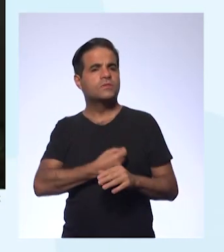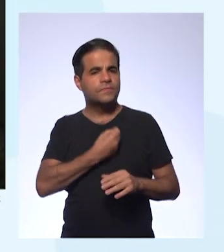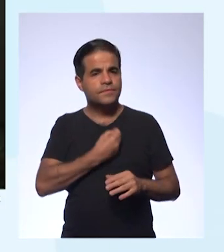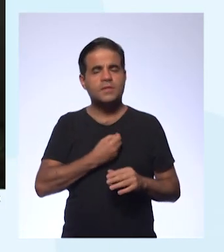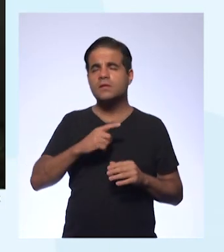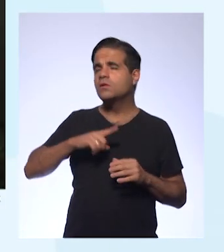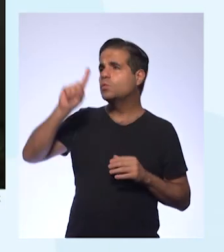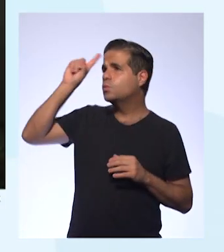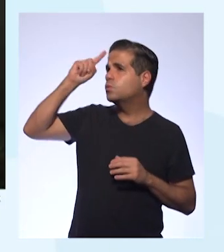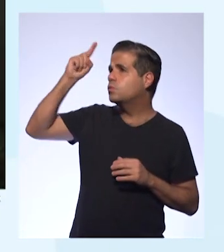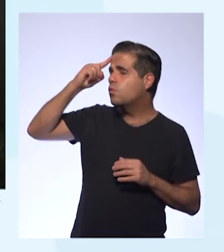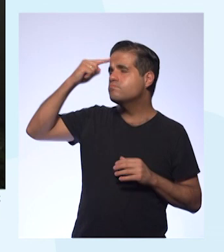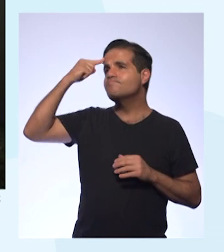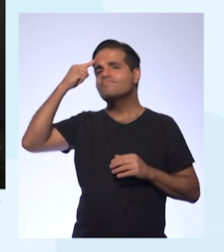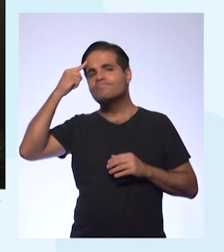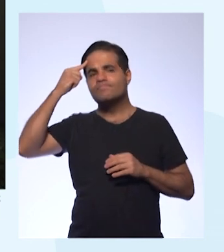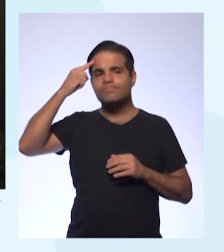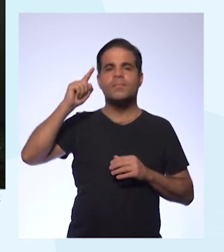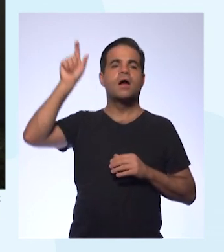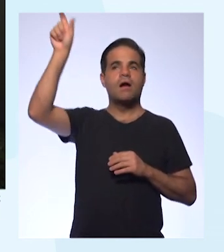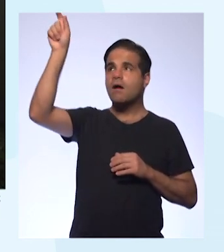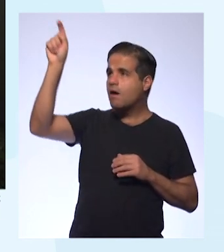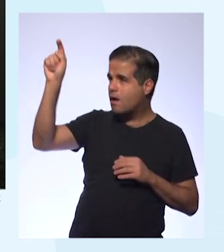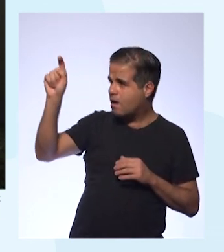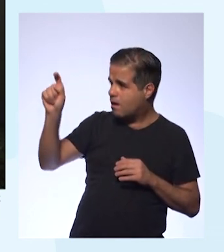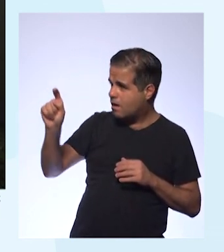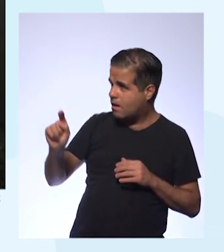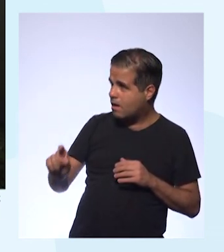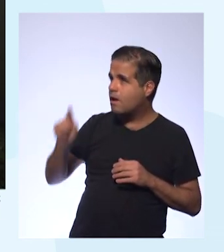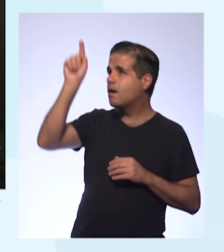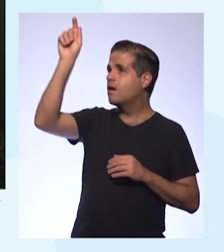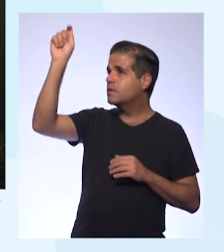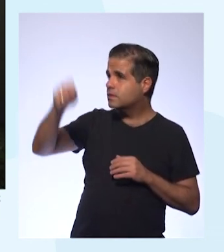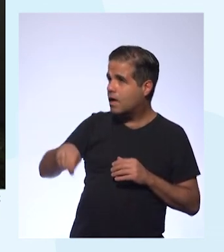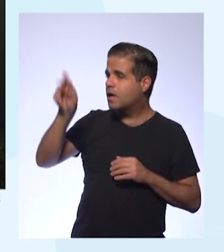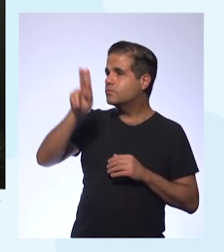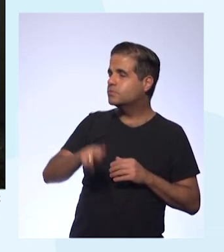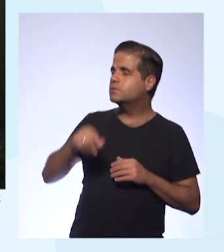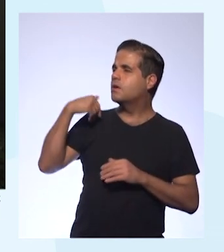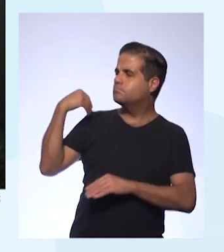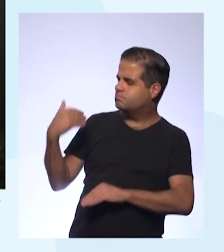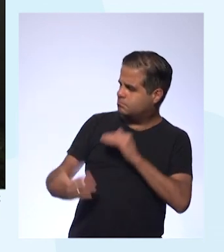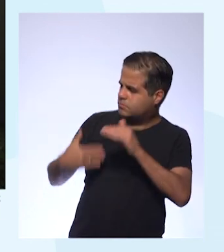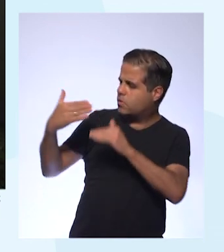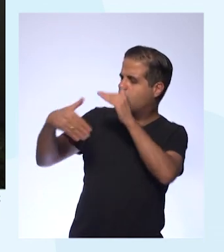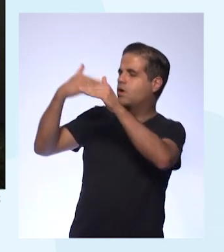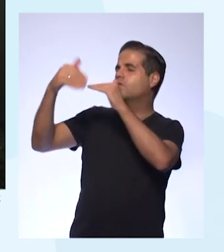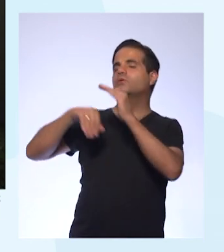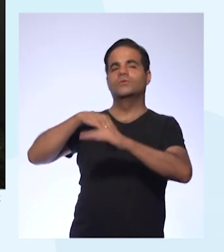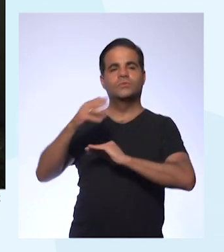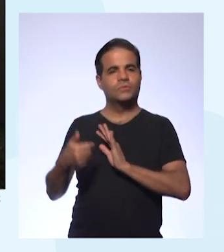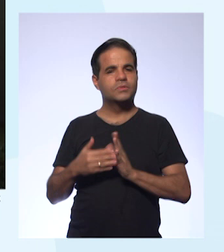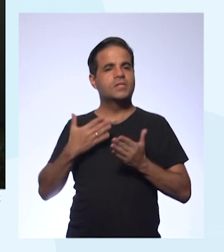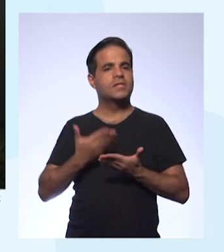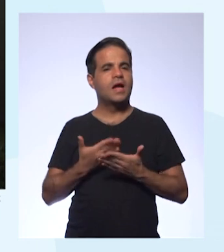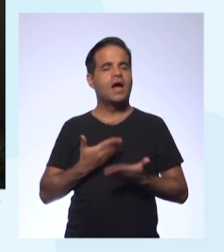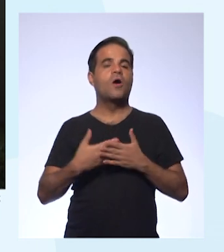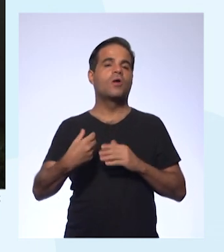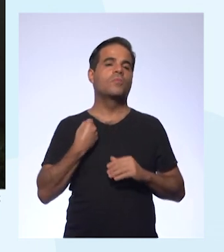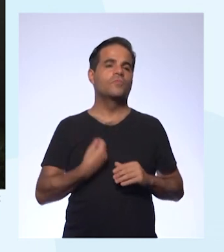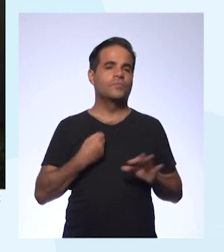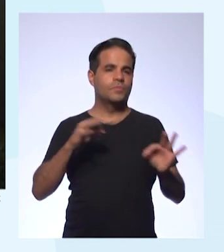tem dúvidas. Então, são essas as competências socioemocionais que nós devemos desenvolver em todas as nossas aulas de projeto de